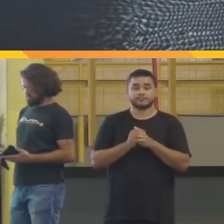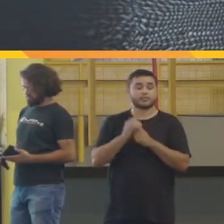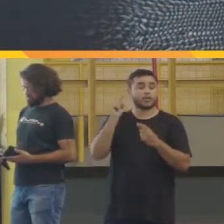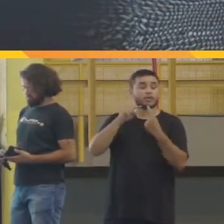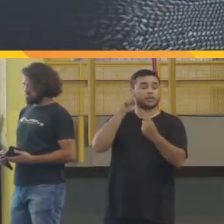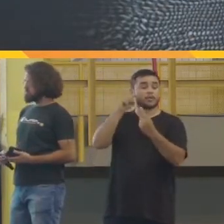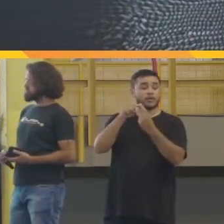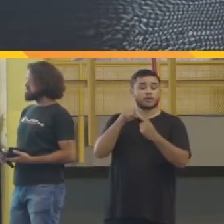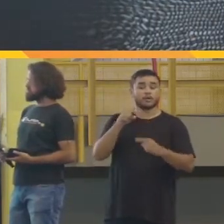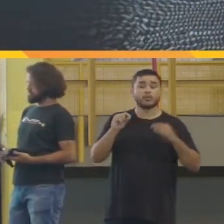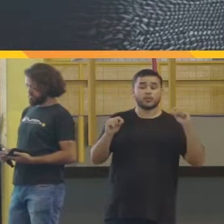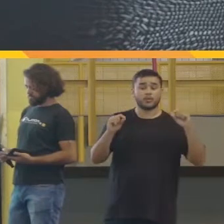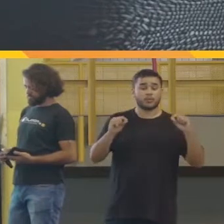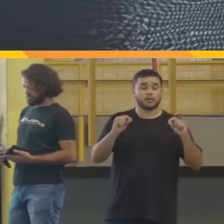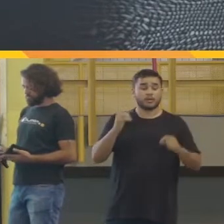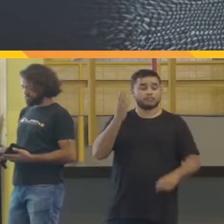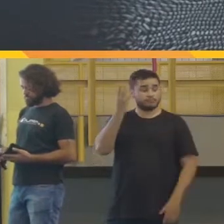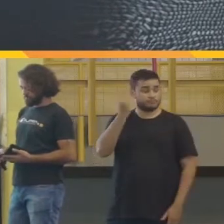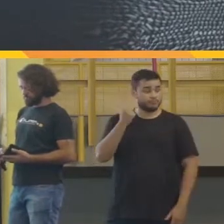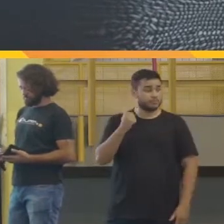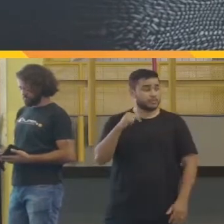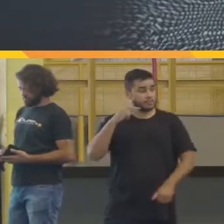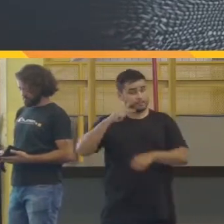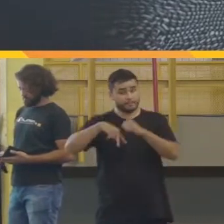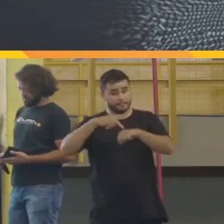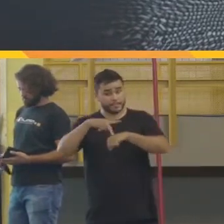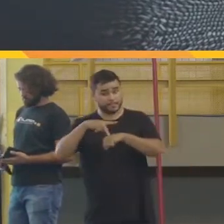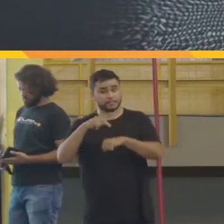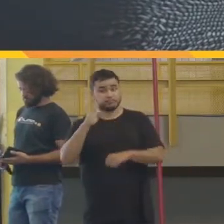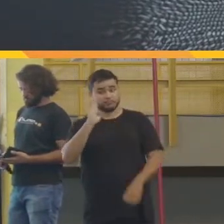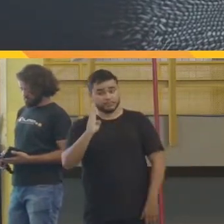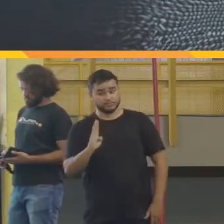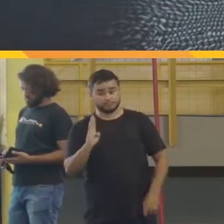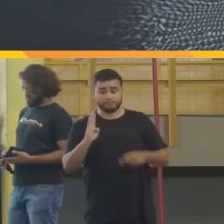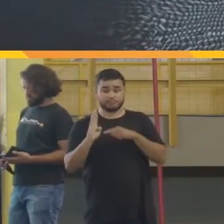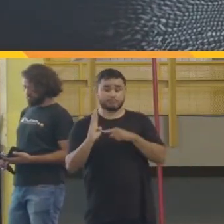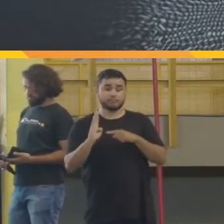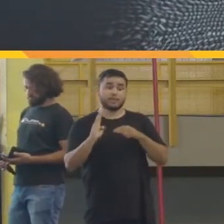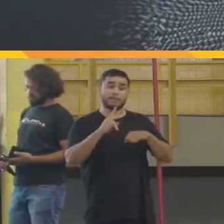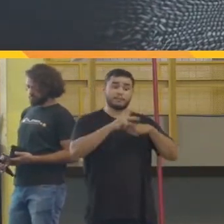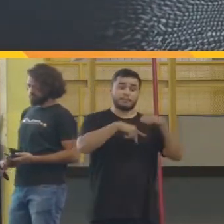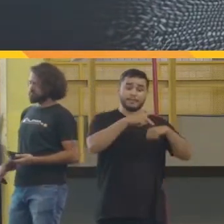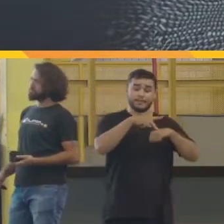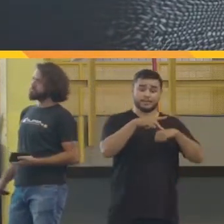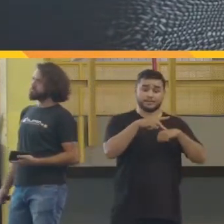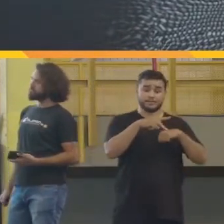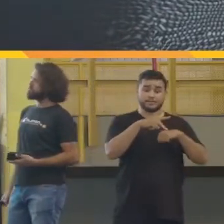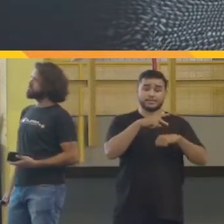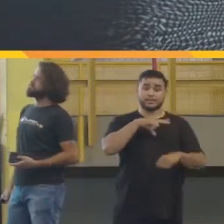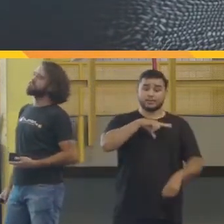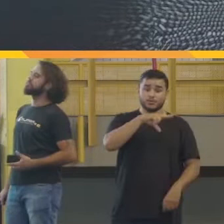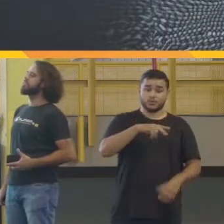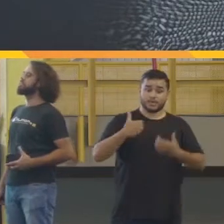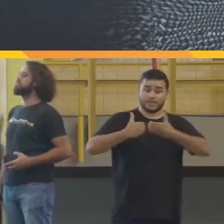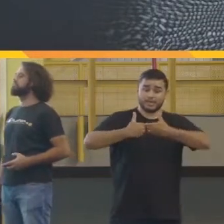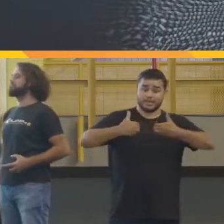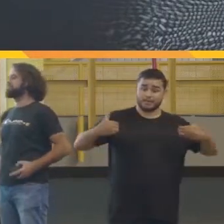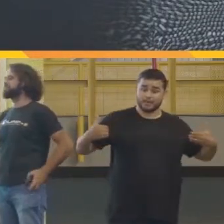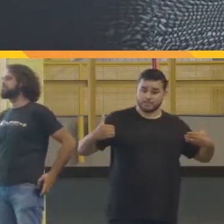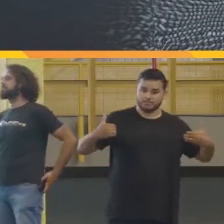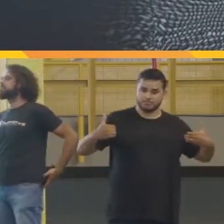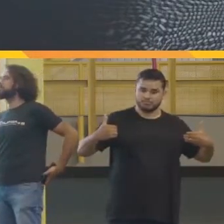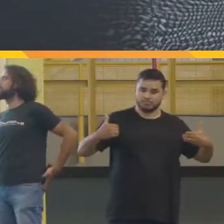movimento, a separação de Brasil e Portugal. Portanto, ele é um movimento, anota o nome,